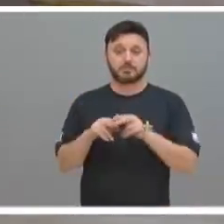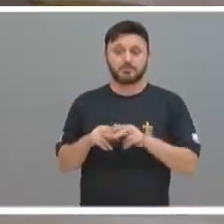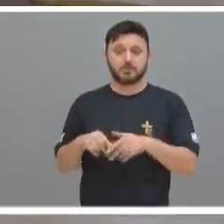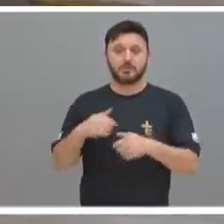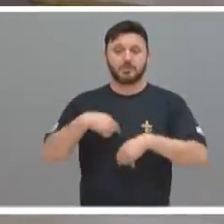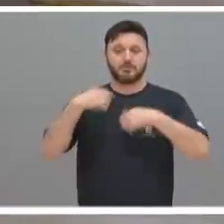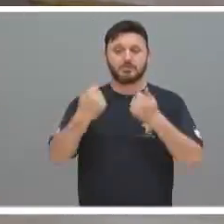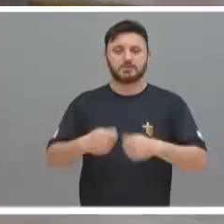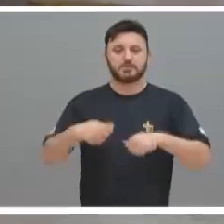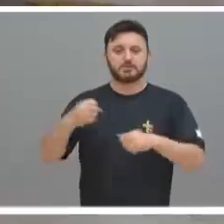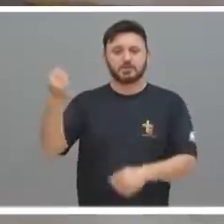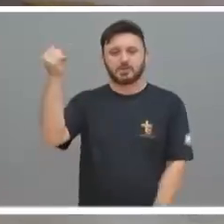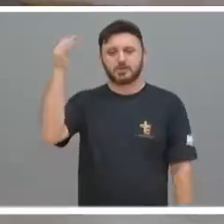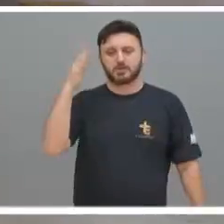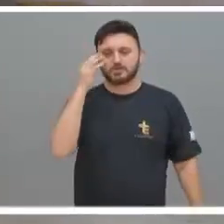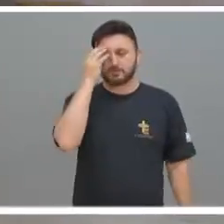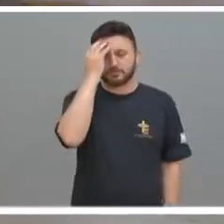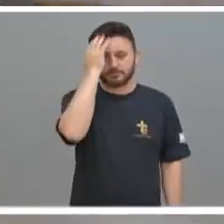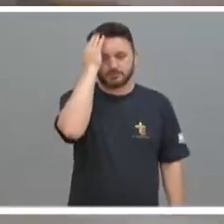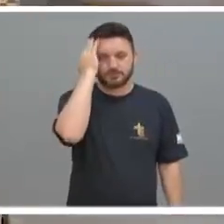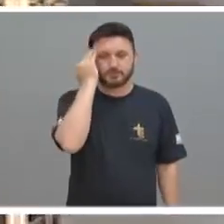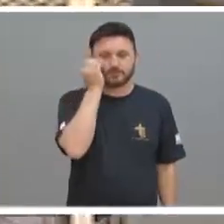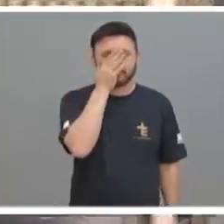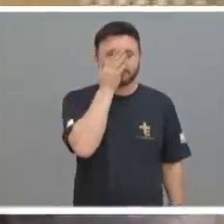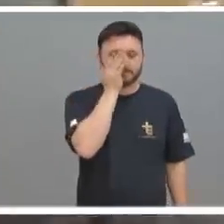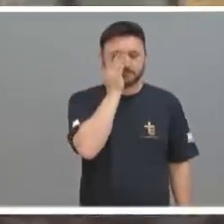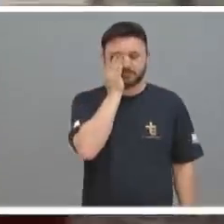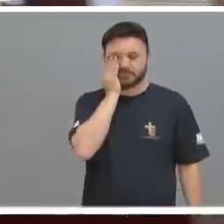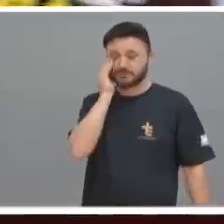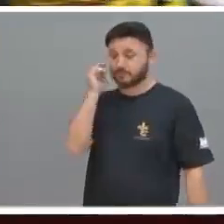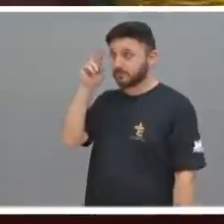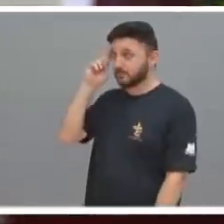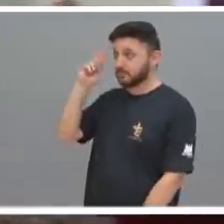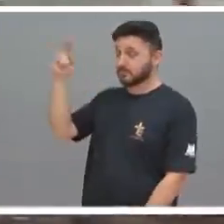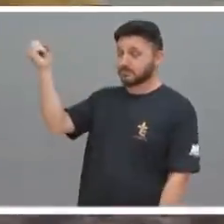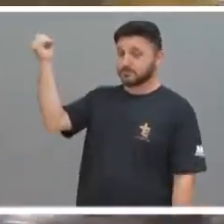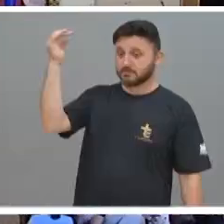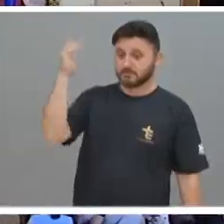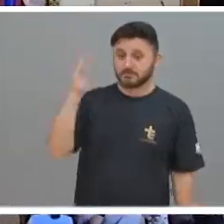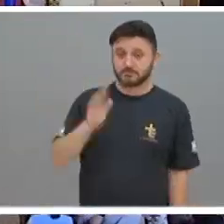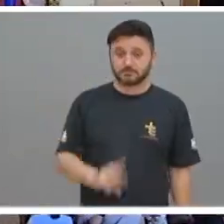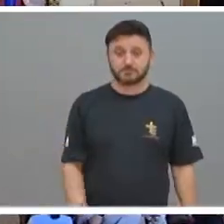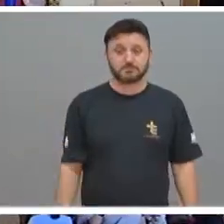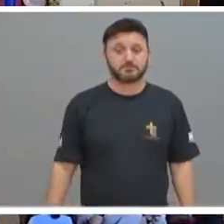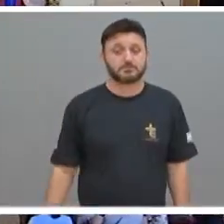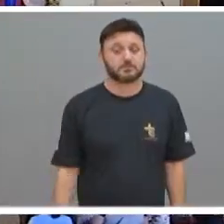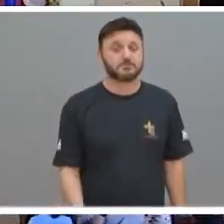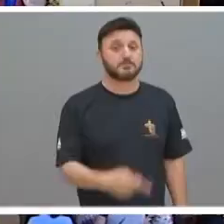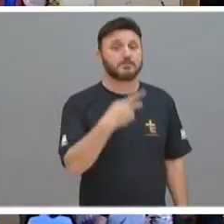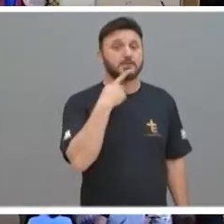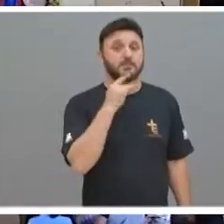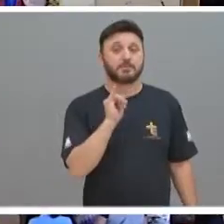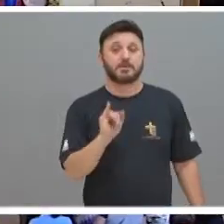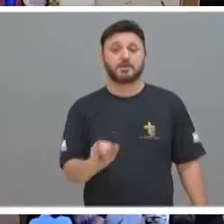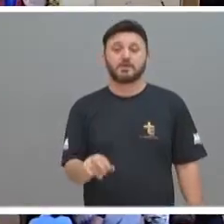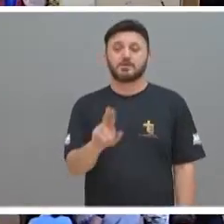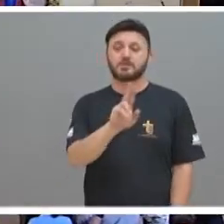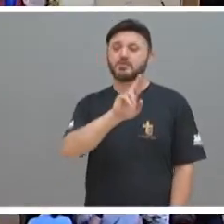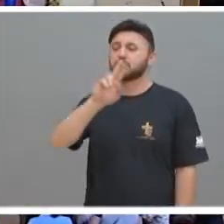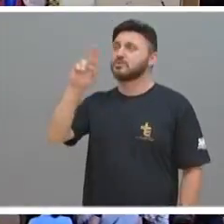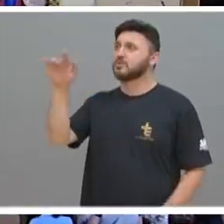eu preciso de uma graça, Senhor, e o Senhor passa nos aspergindo. Pai, em nome de